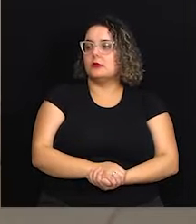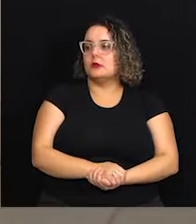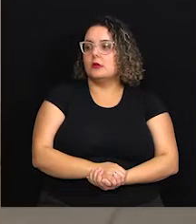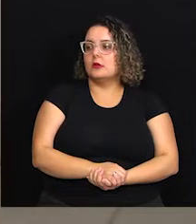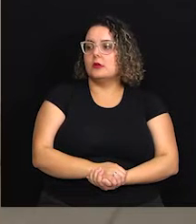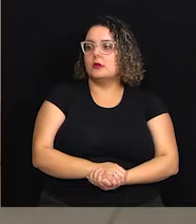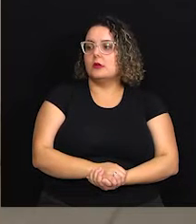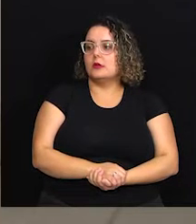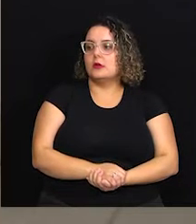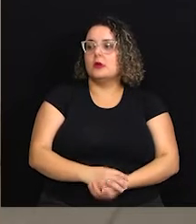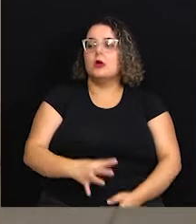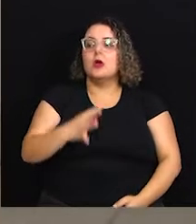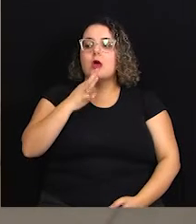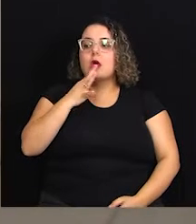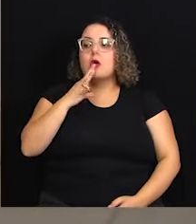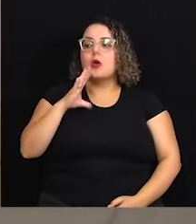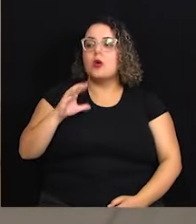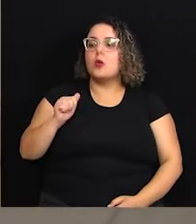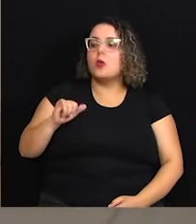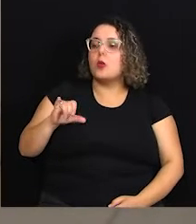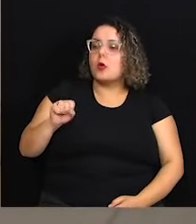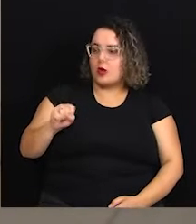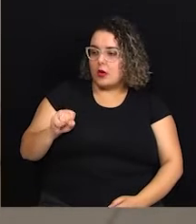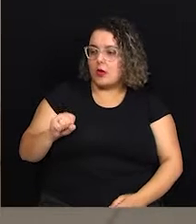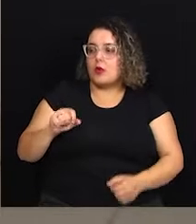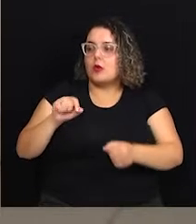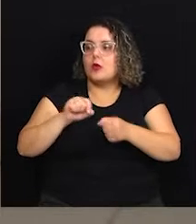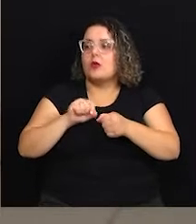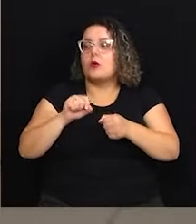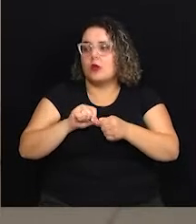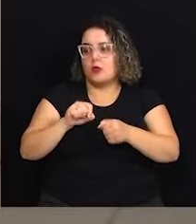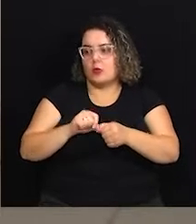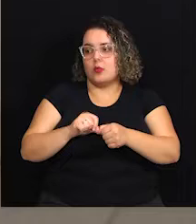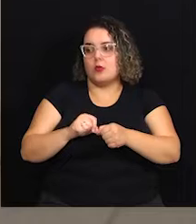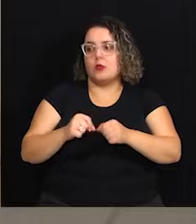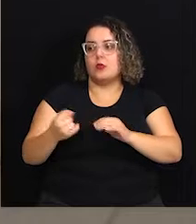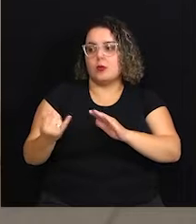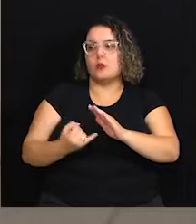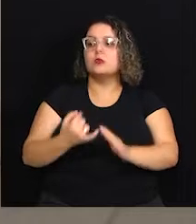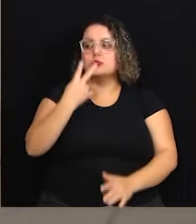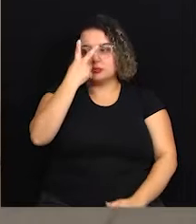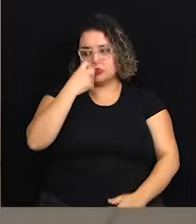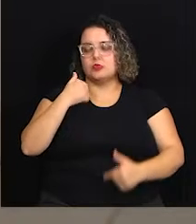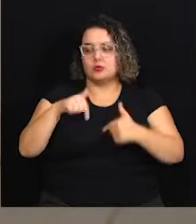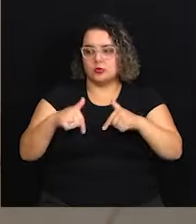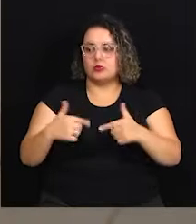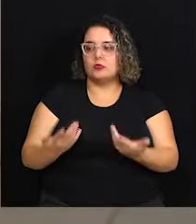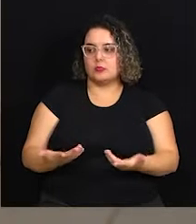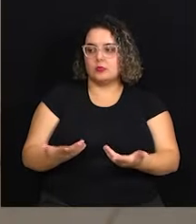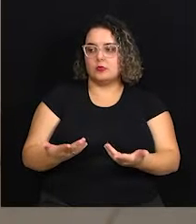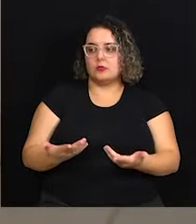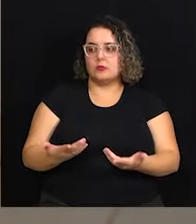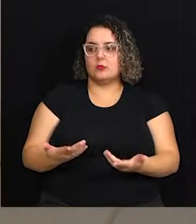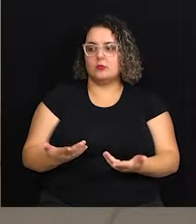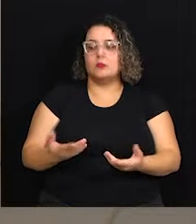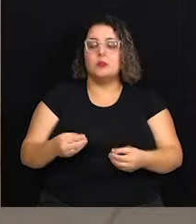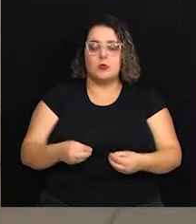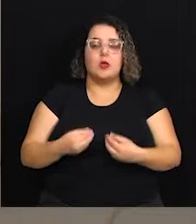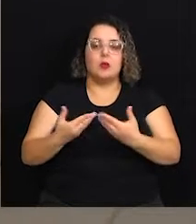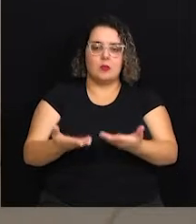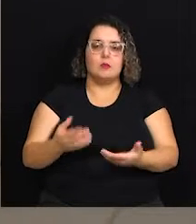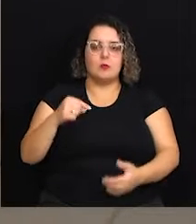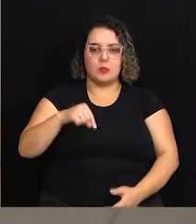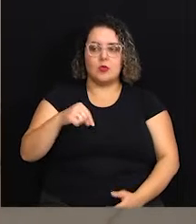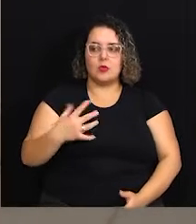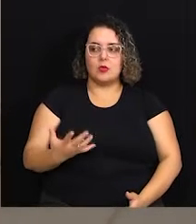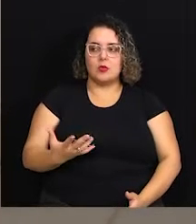aqui eu conheci o CAIS, assim, pelo que eu fazia do Instituto dos Cegos Trabalhadores, né? Aí eles caminharam